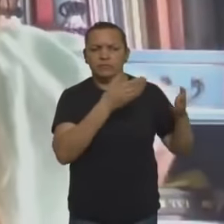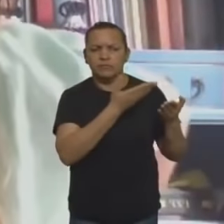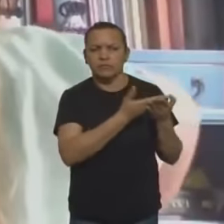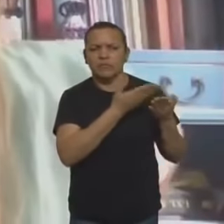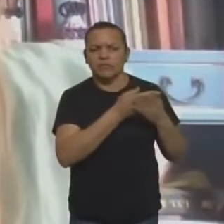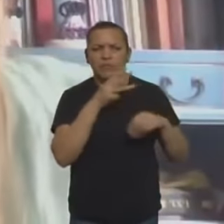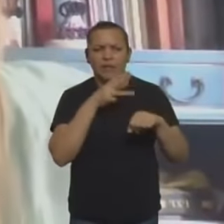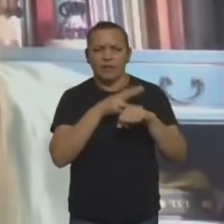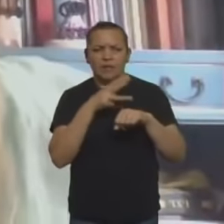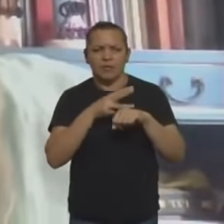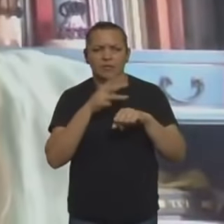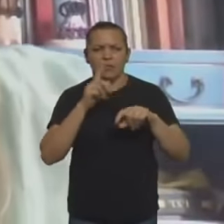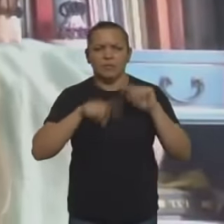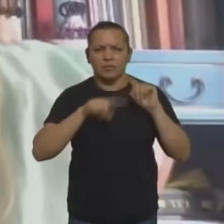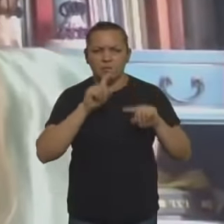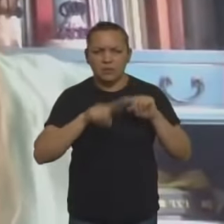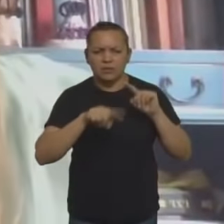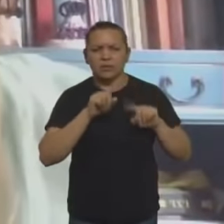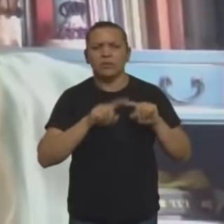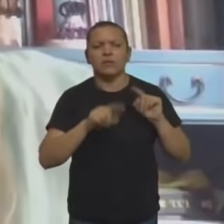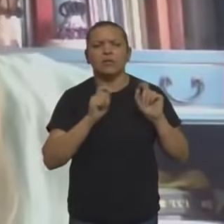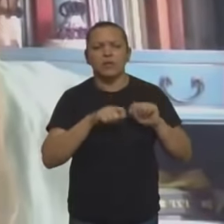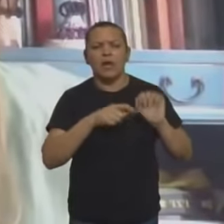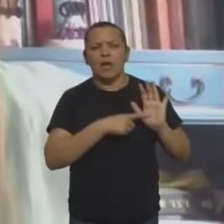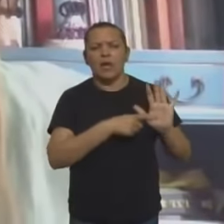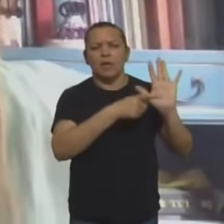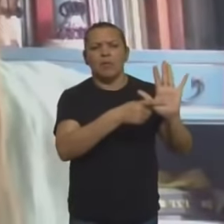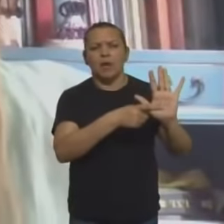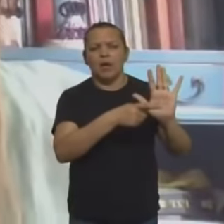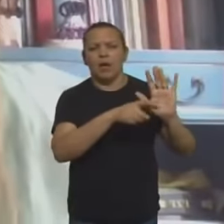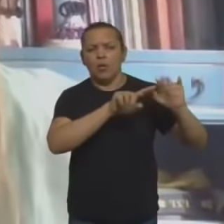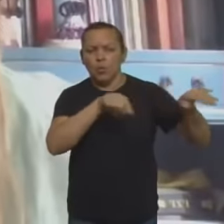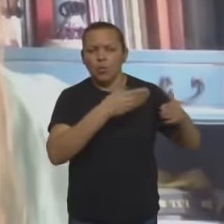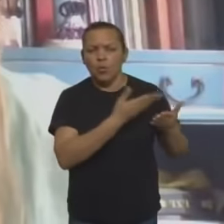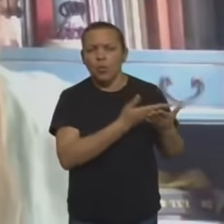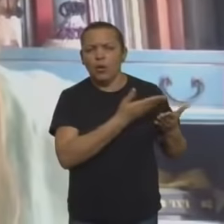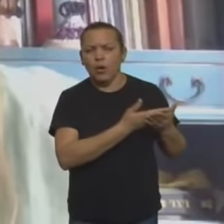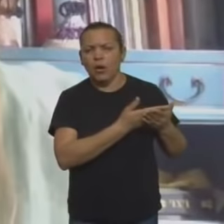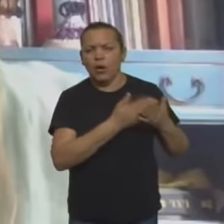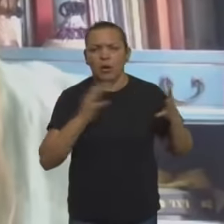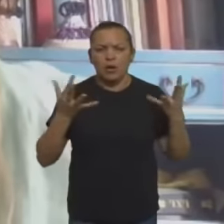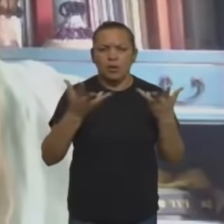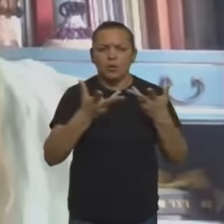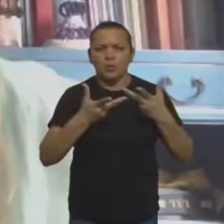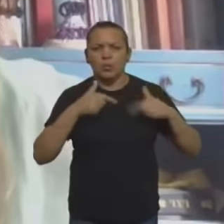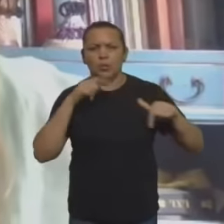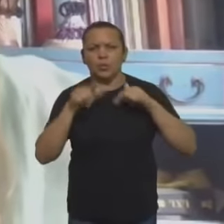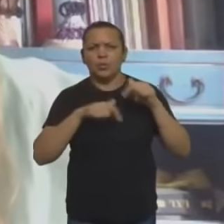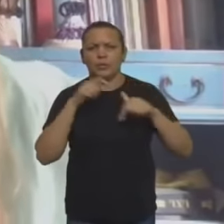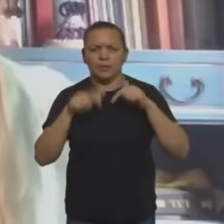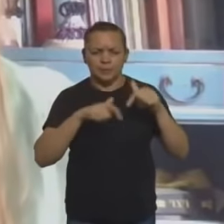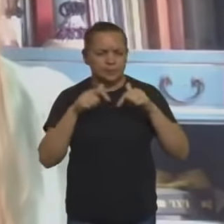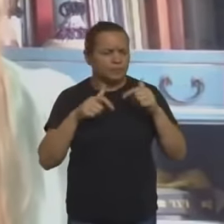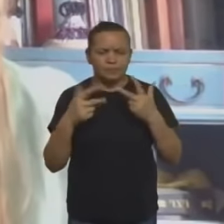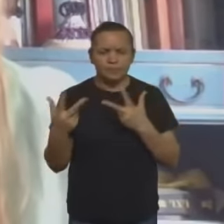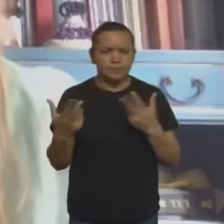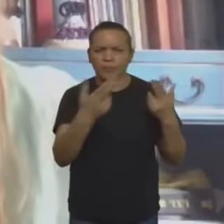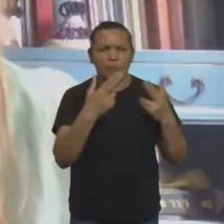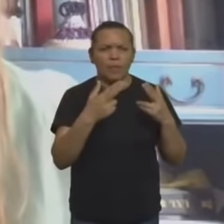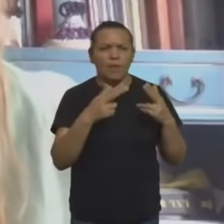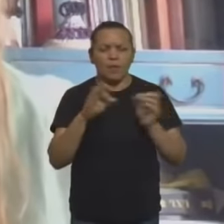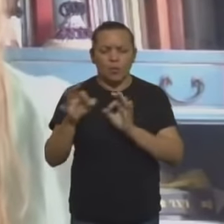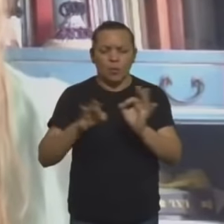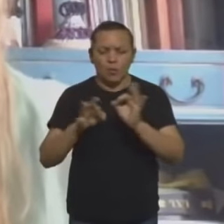site, que a gente tem um material da BNCC que mostra aula a aula quais são as competências trabalhadas, são as mesmas aulas do projeto